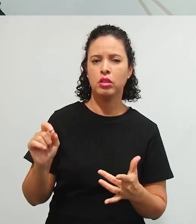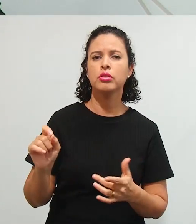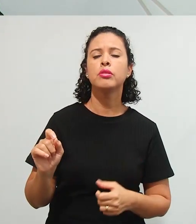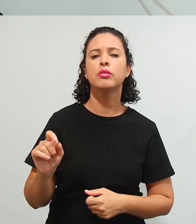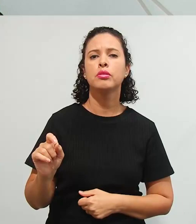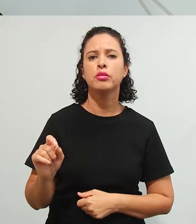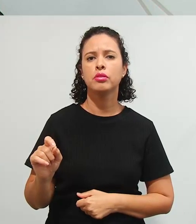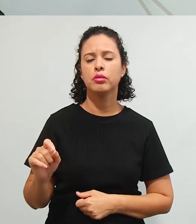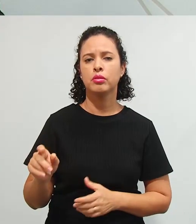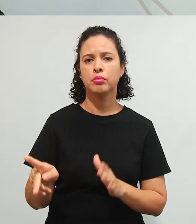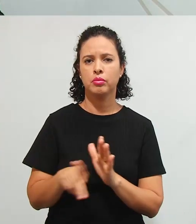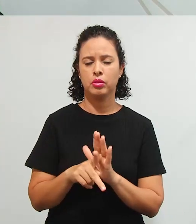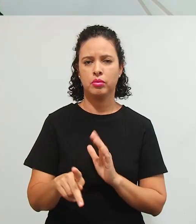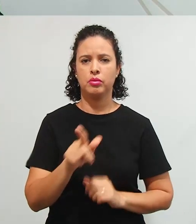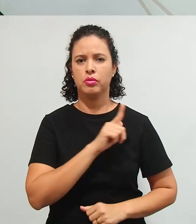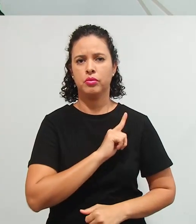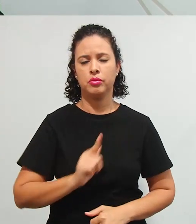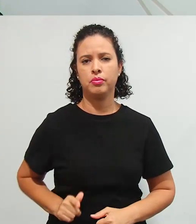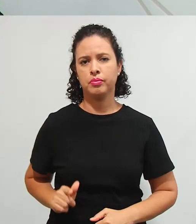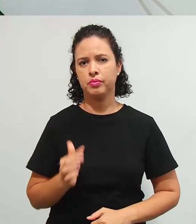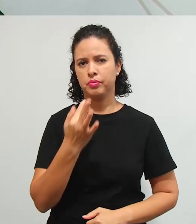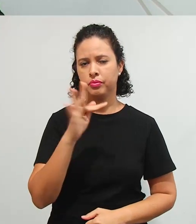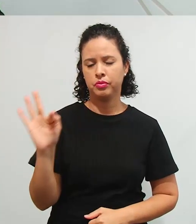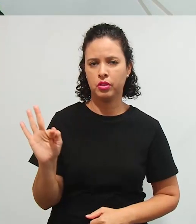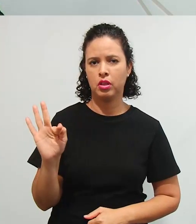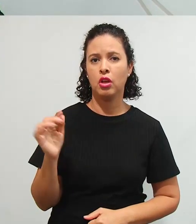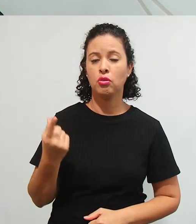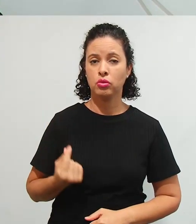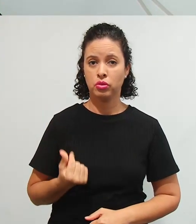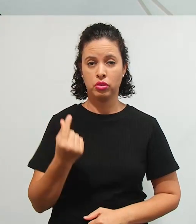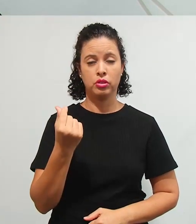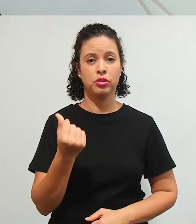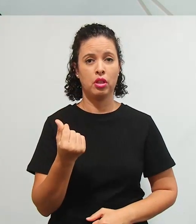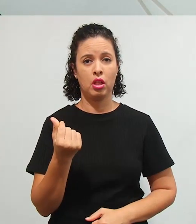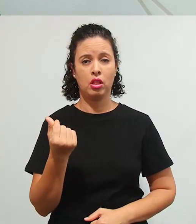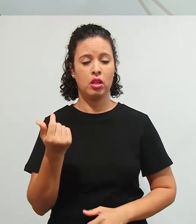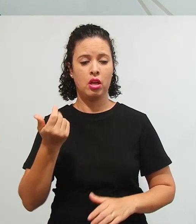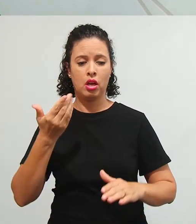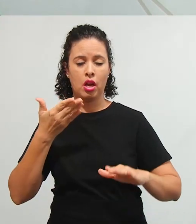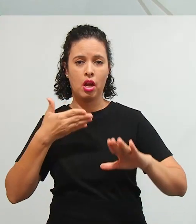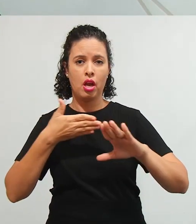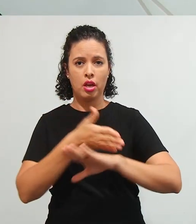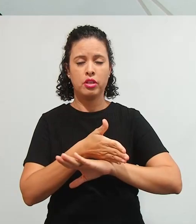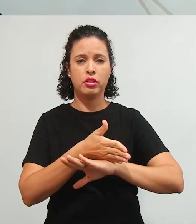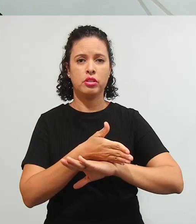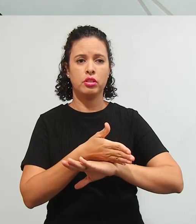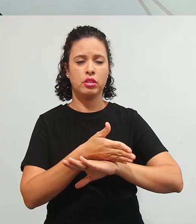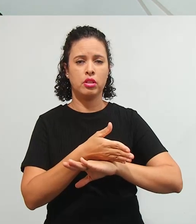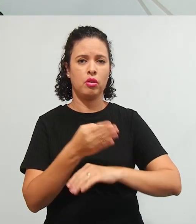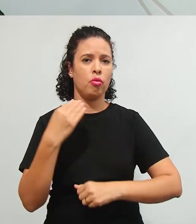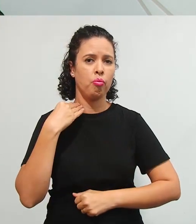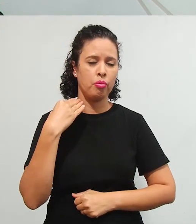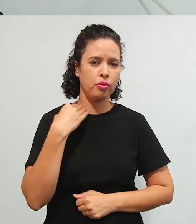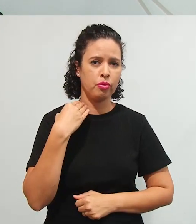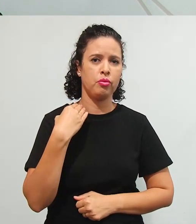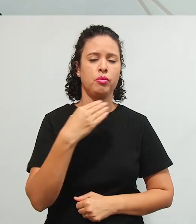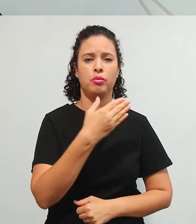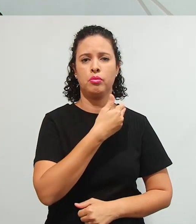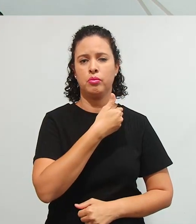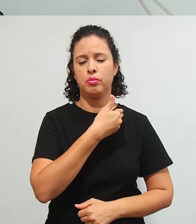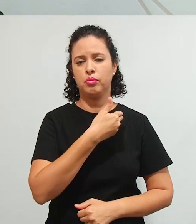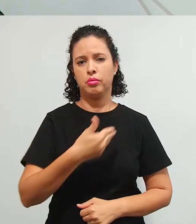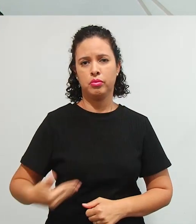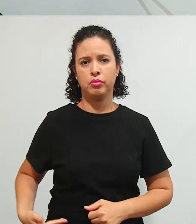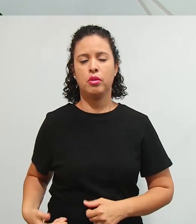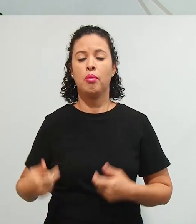transferência voluntária do governo federal, e esse recurso, a partir do momento que ele ingressa nos cofres públicos, ele tem que